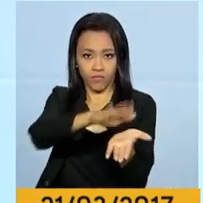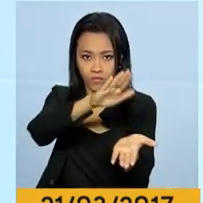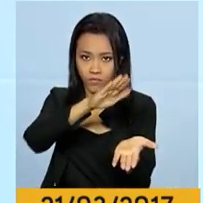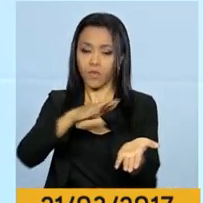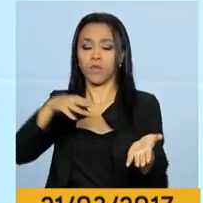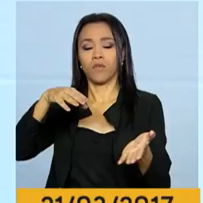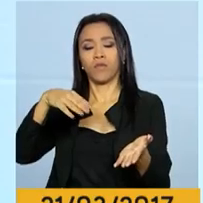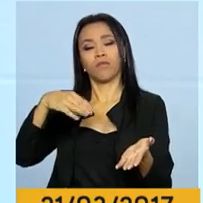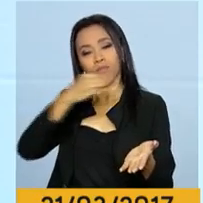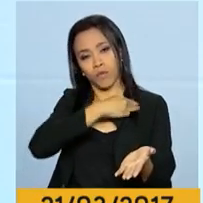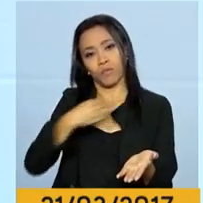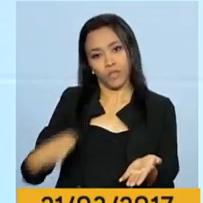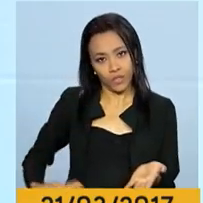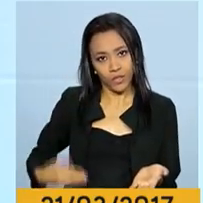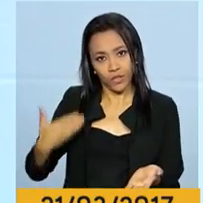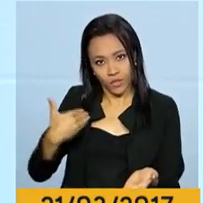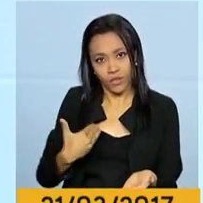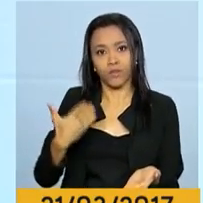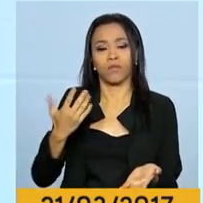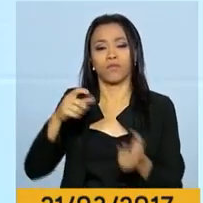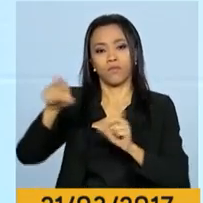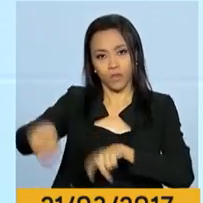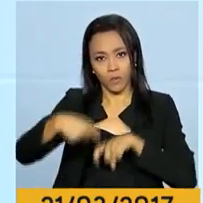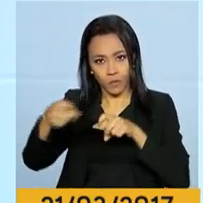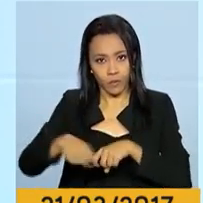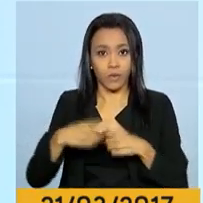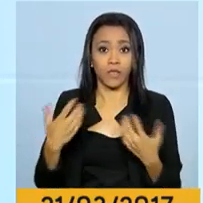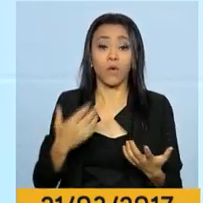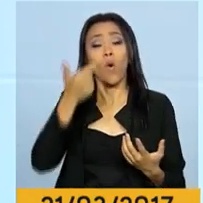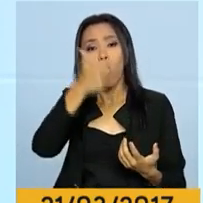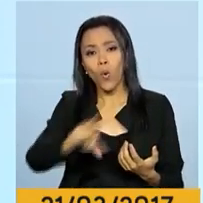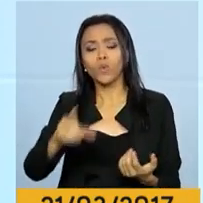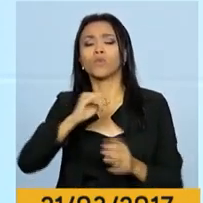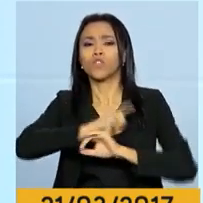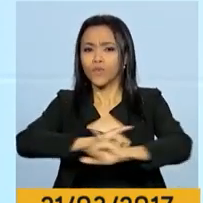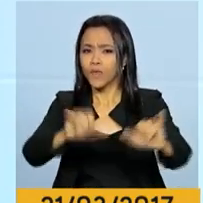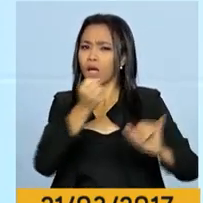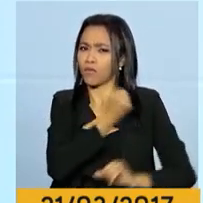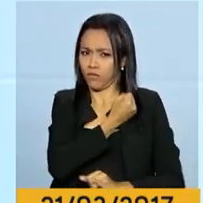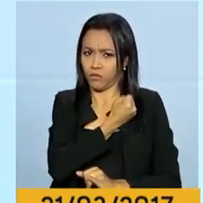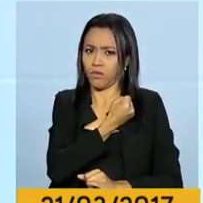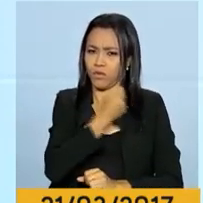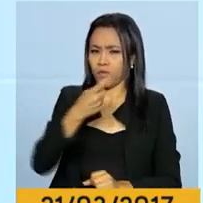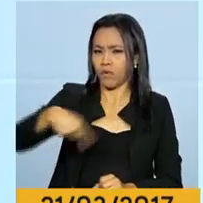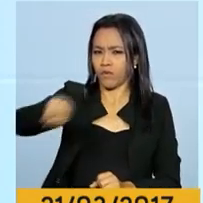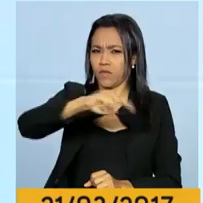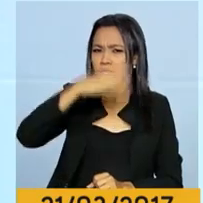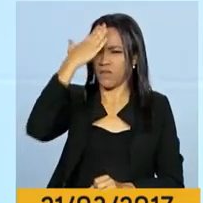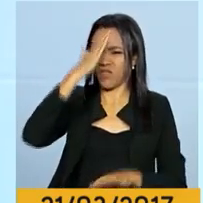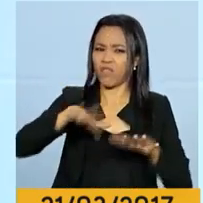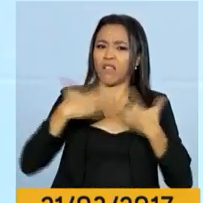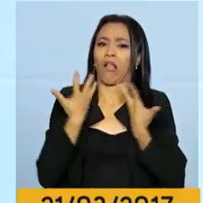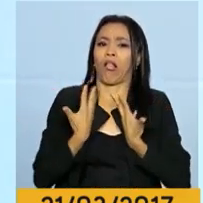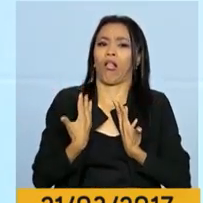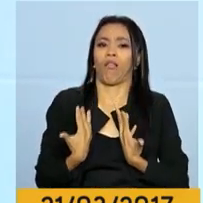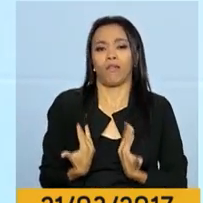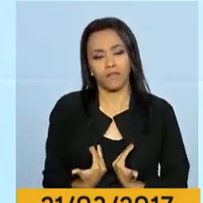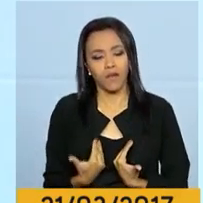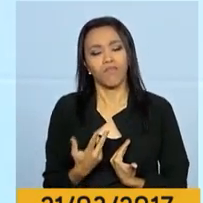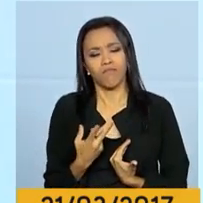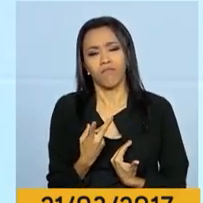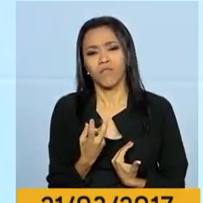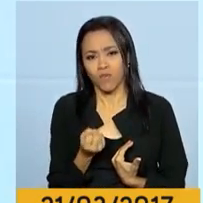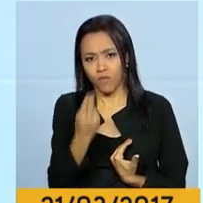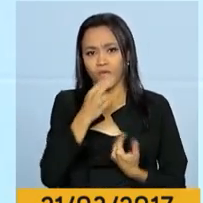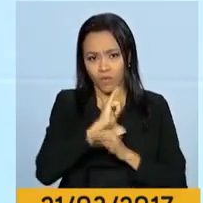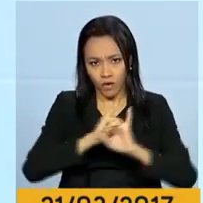senhor ministro Blairo Maggi da Agricultura. Mas vejam, vou dar números para os senhores, né? Embora venha cansá-los talvez. Mas